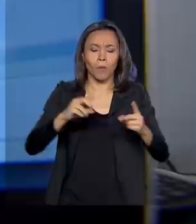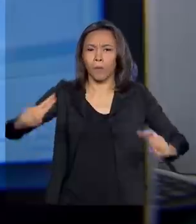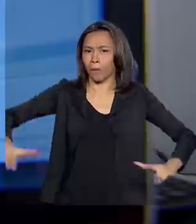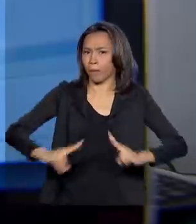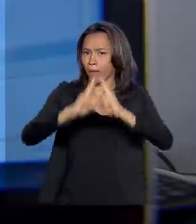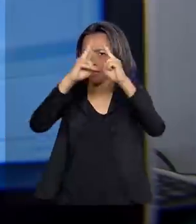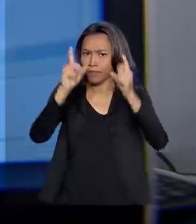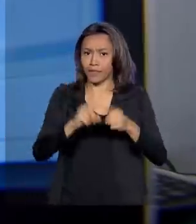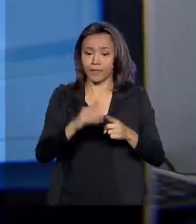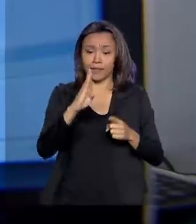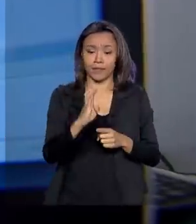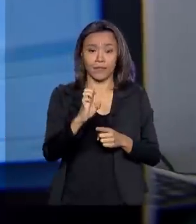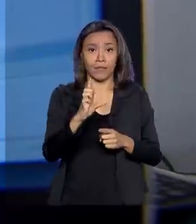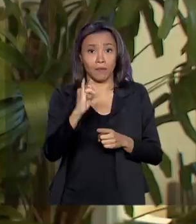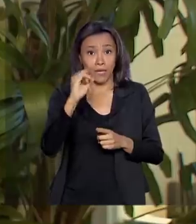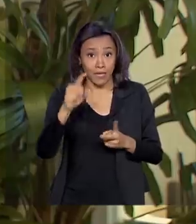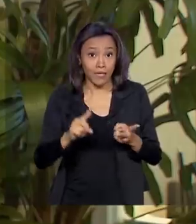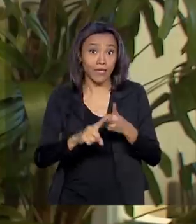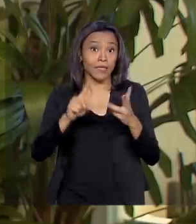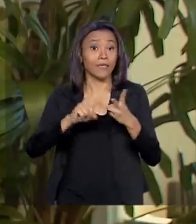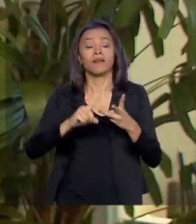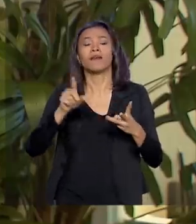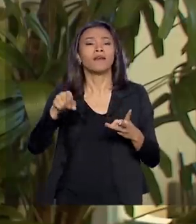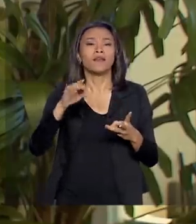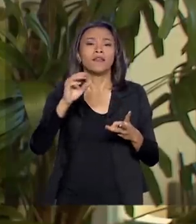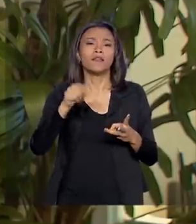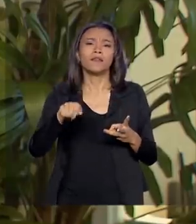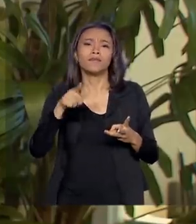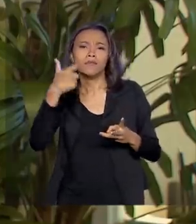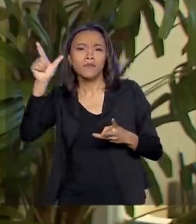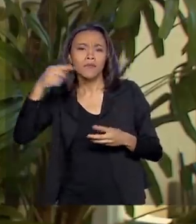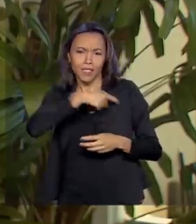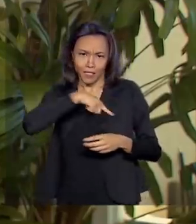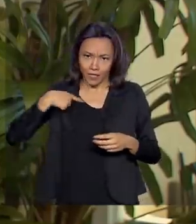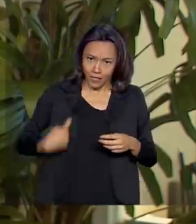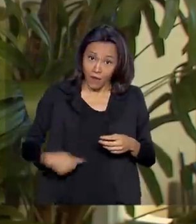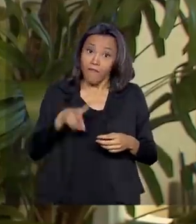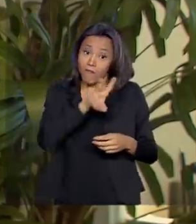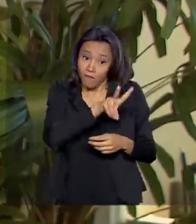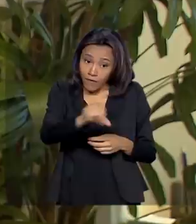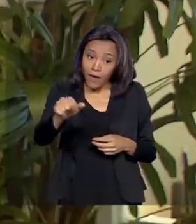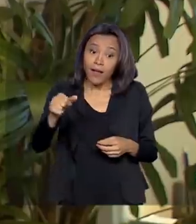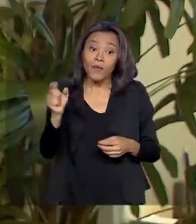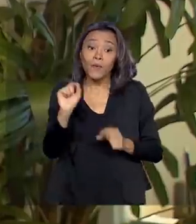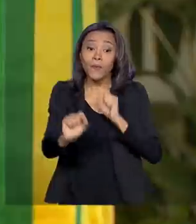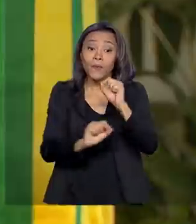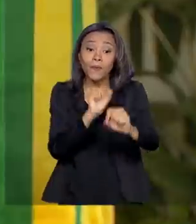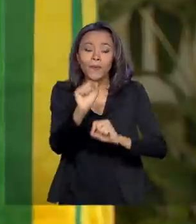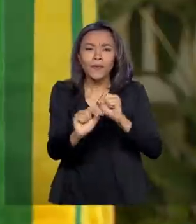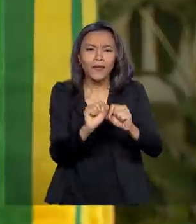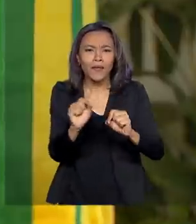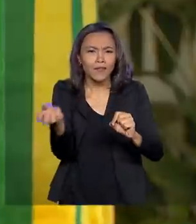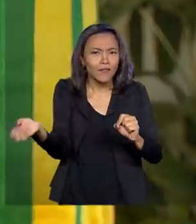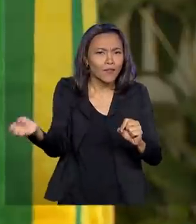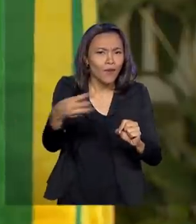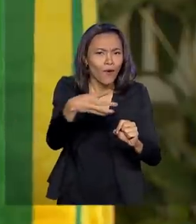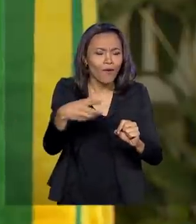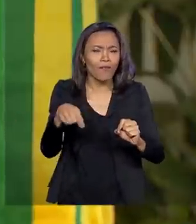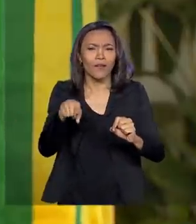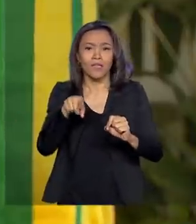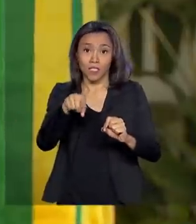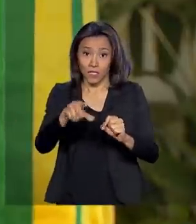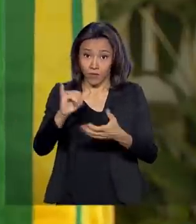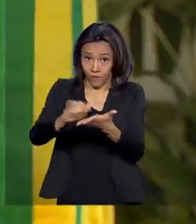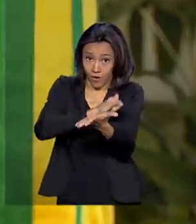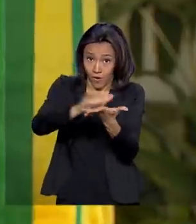Berlim, Miami e Xangai. As próximas selecionadas vão ganhar o mercado de Nova York. São 20 empresas que